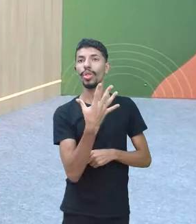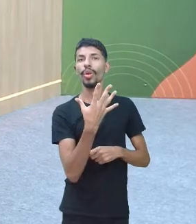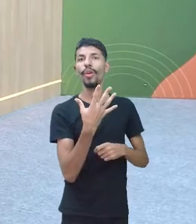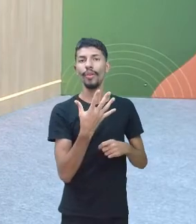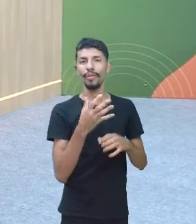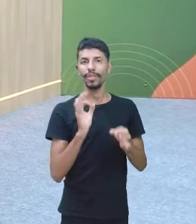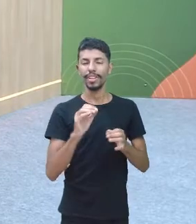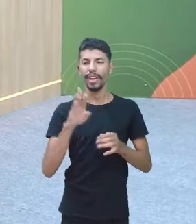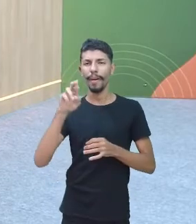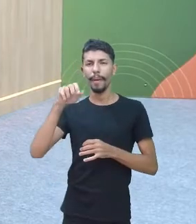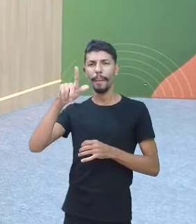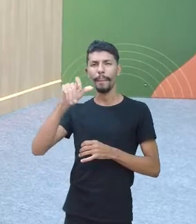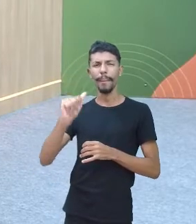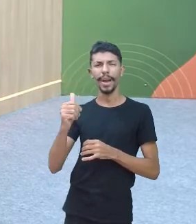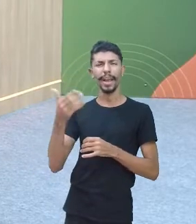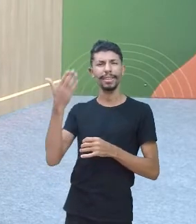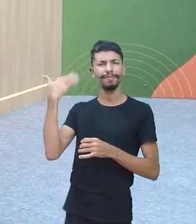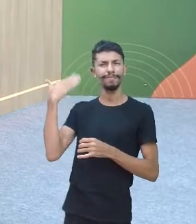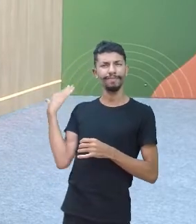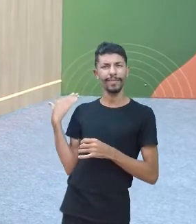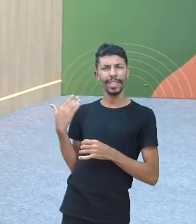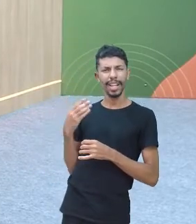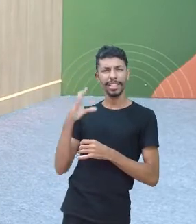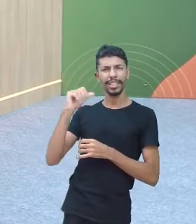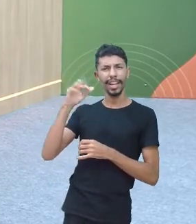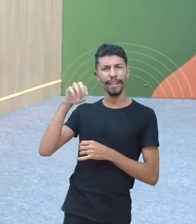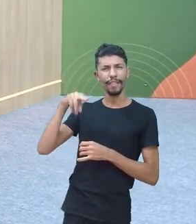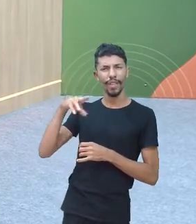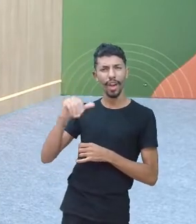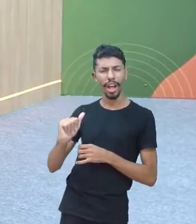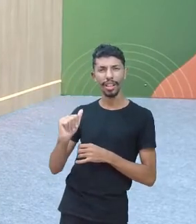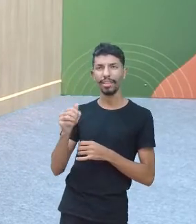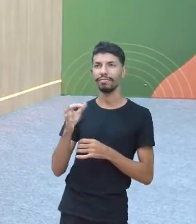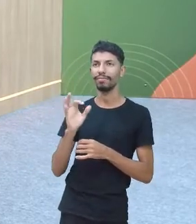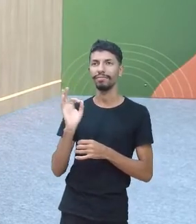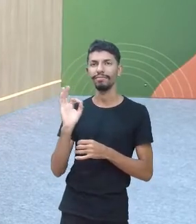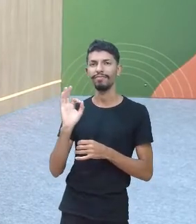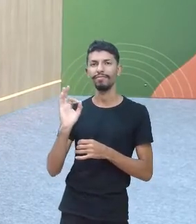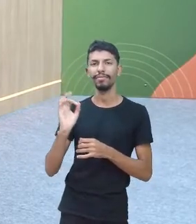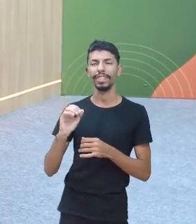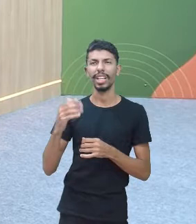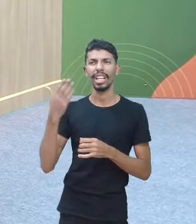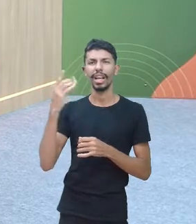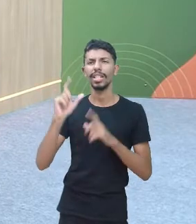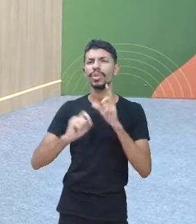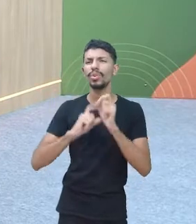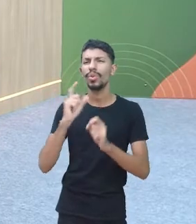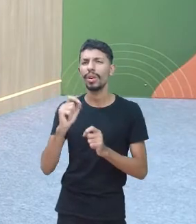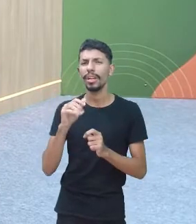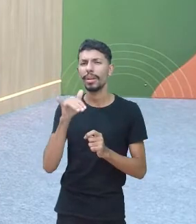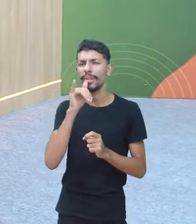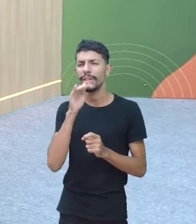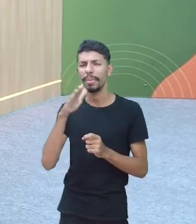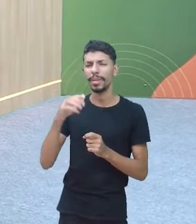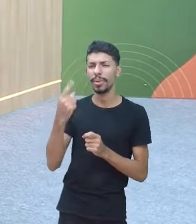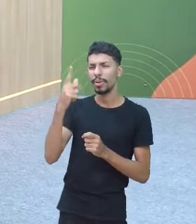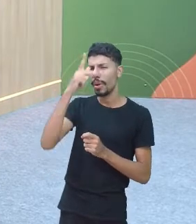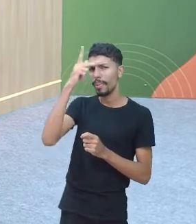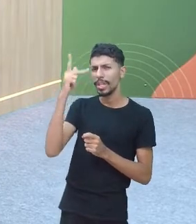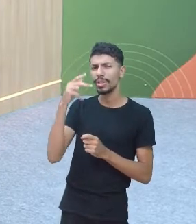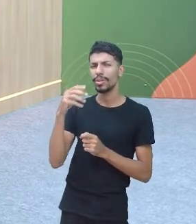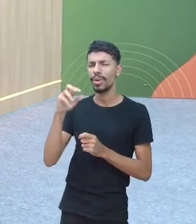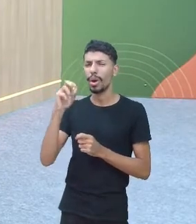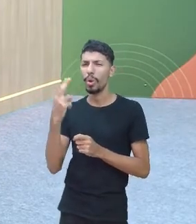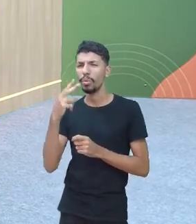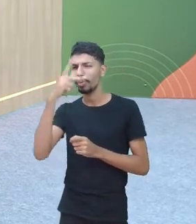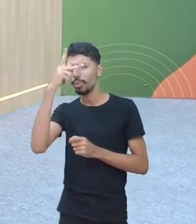aquele brega, cafona, papapá, que geralmente era um cantor ou dois, ele agora passa a ter uma